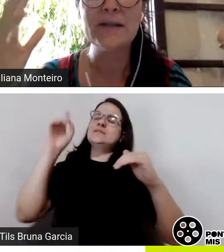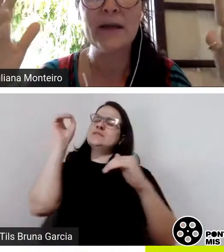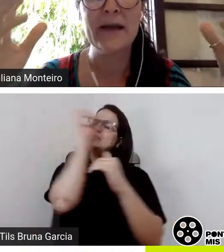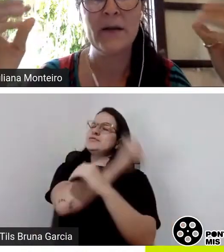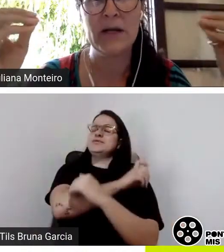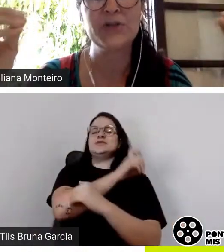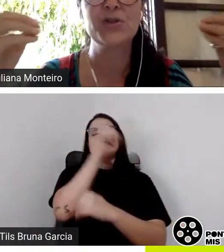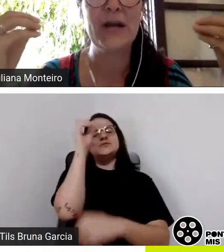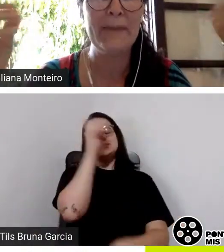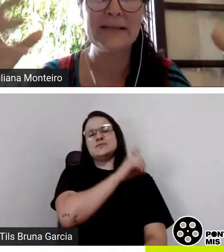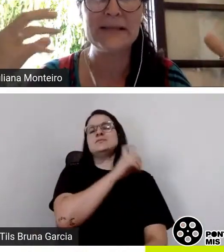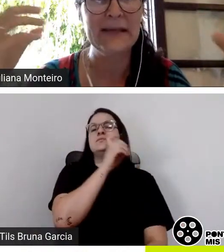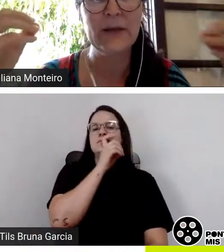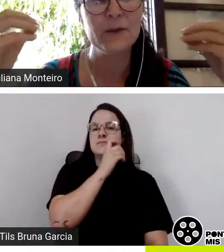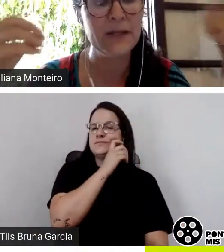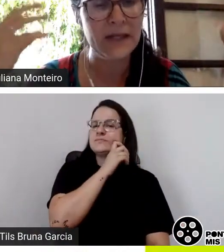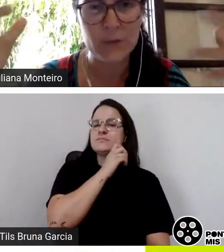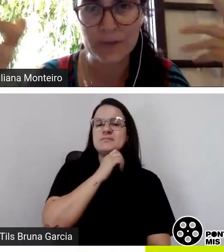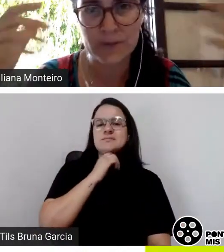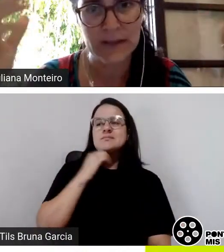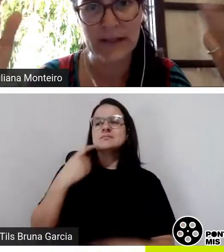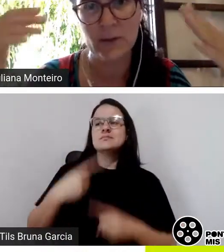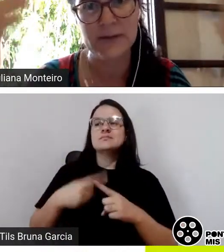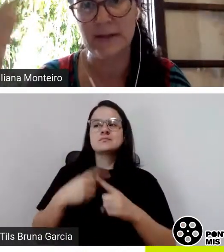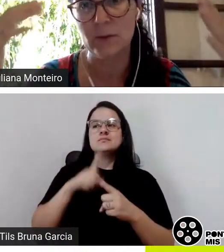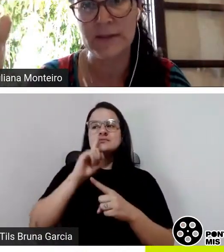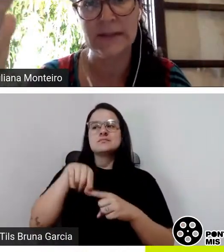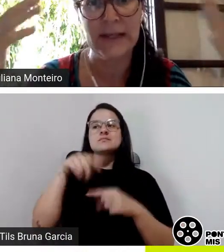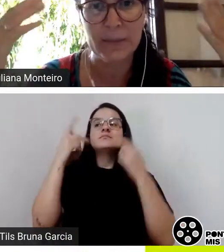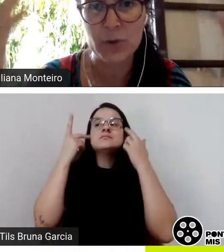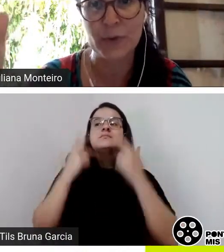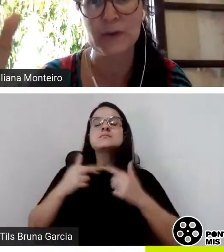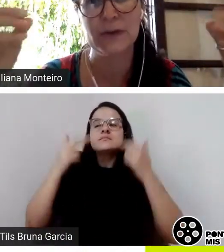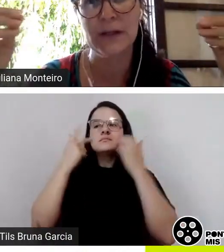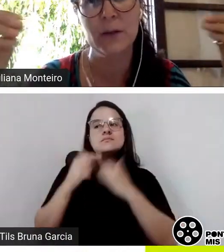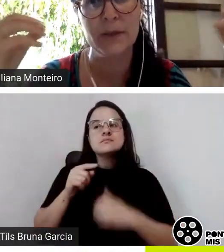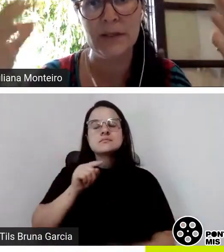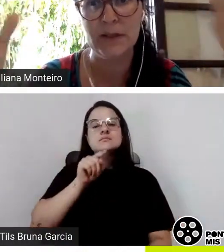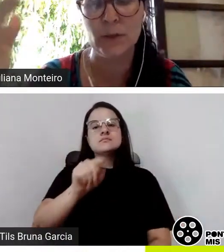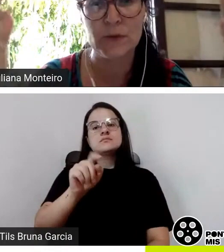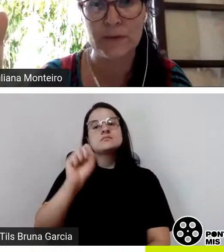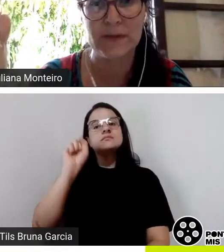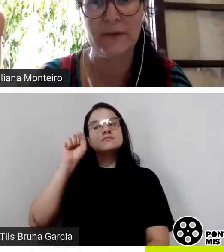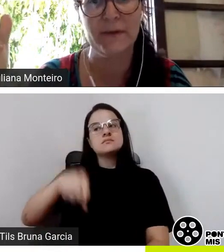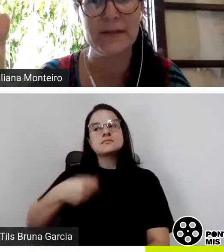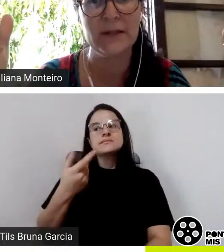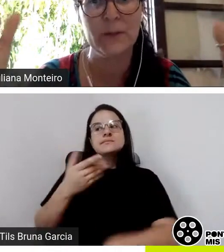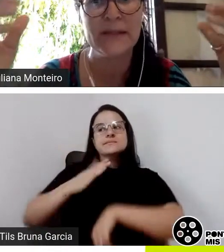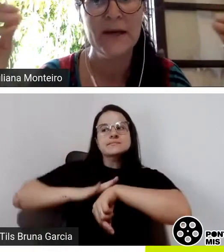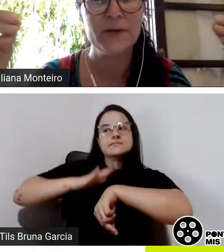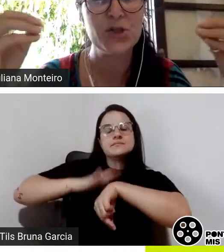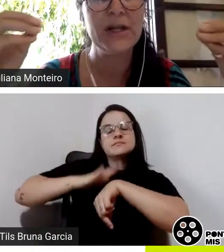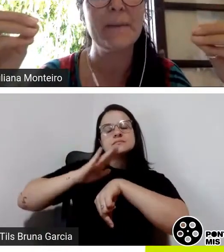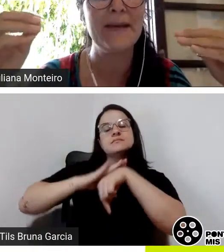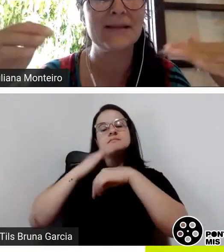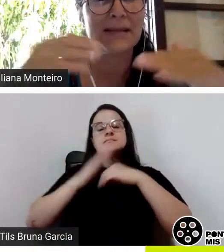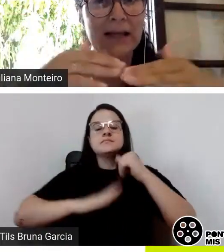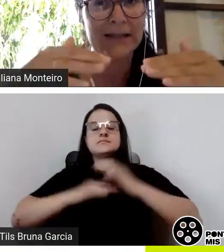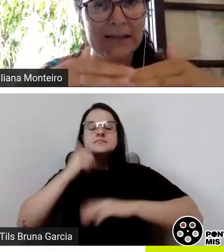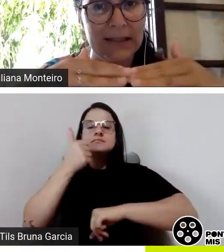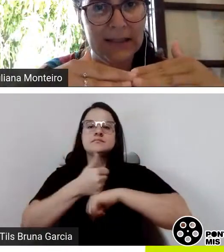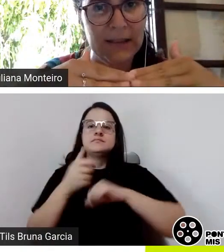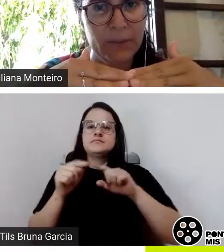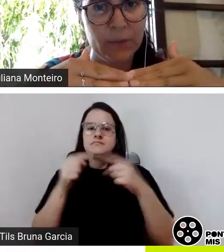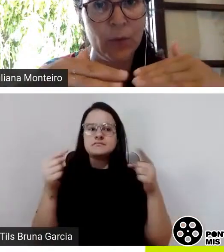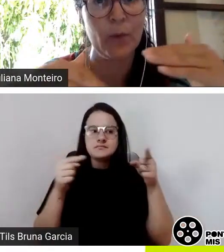É uma coisa, eu acho que já passa a ser inconsciente para você, né, com esse tempo de produção e tudo isso que você vem fazendo, mas você chega a